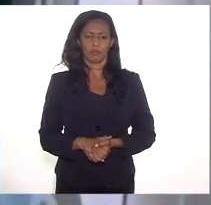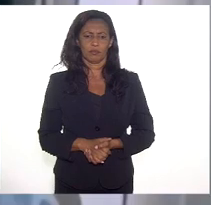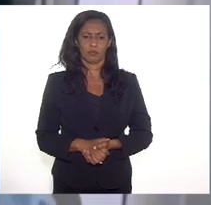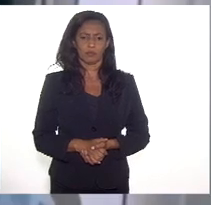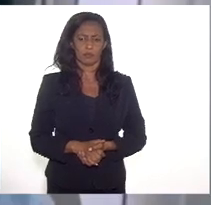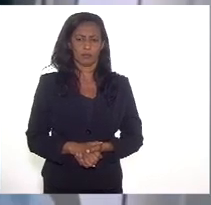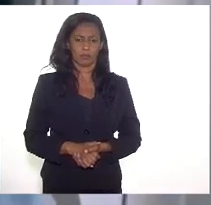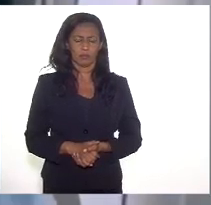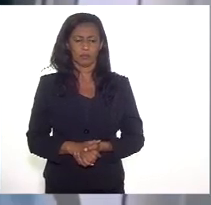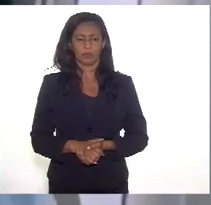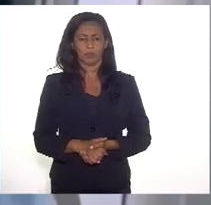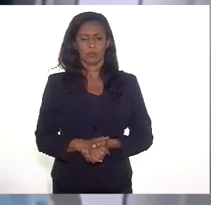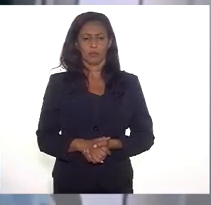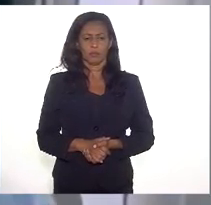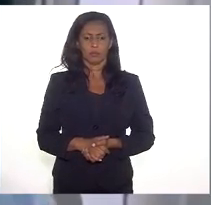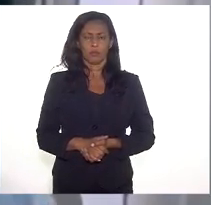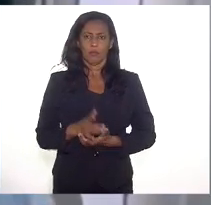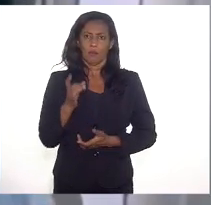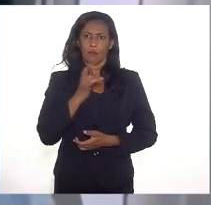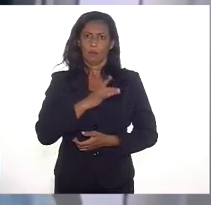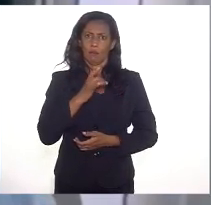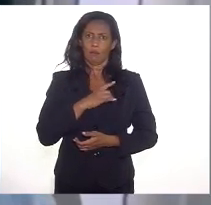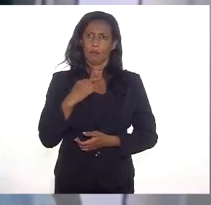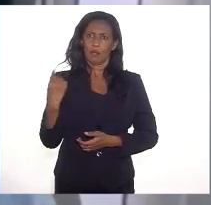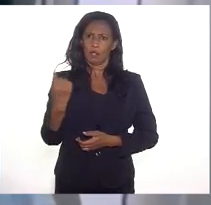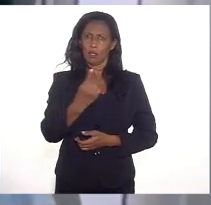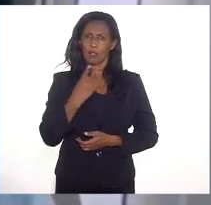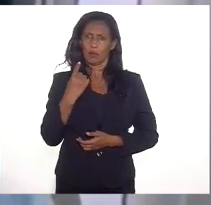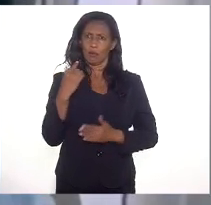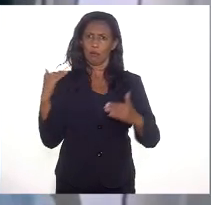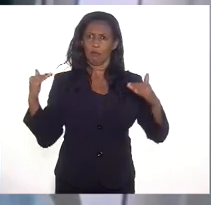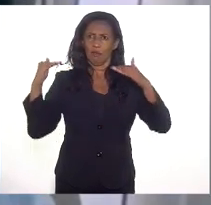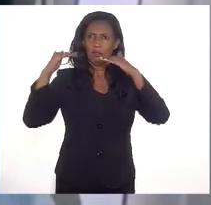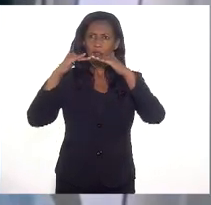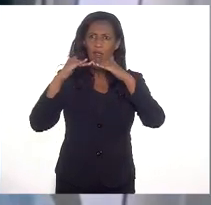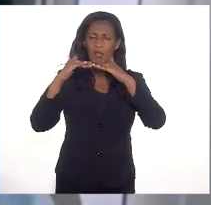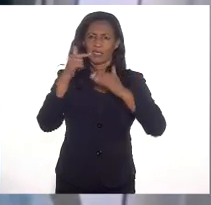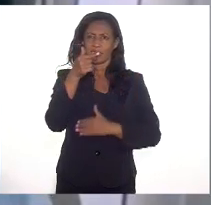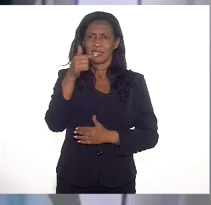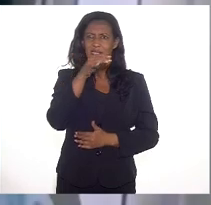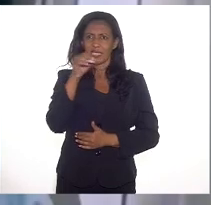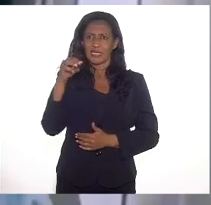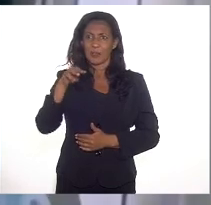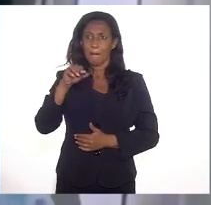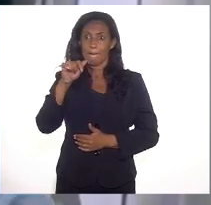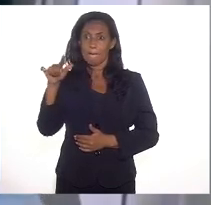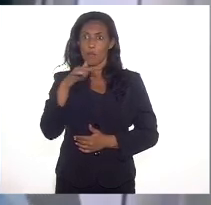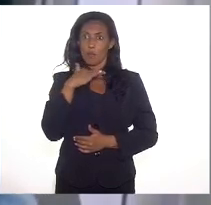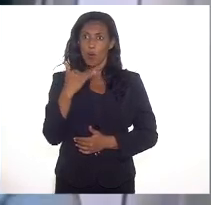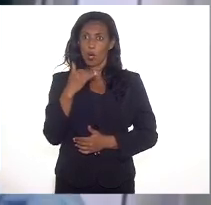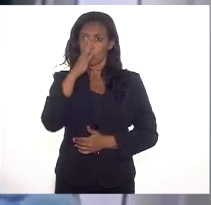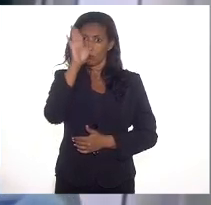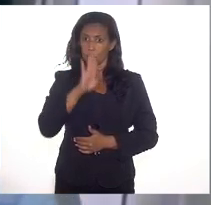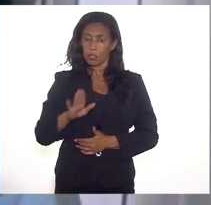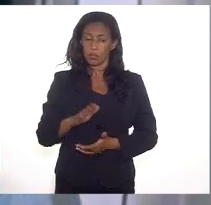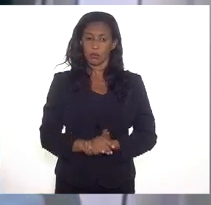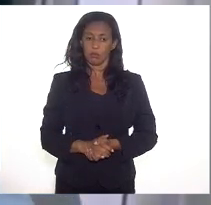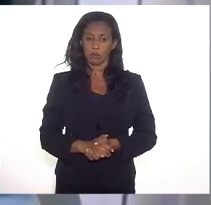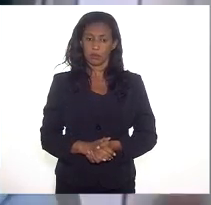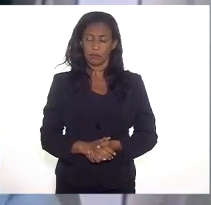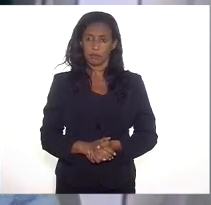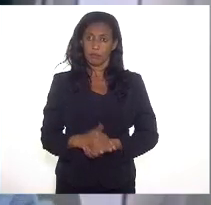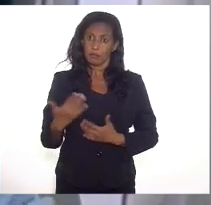absolutamente temerária e terrível de que a gente possa bater 700 mil mortos no Brasil. Enfim, ou seja, e